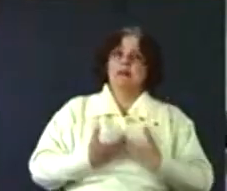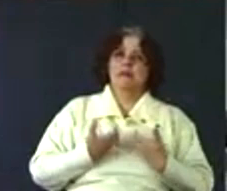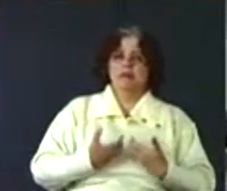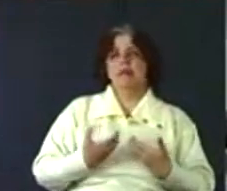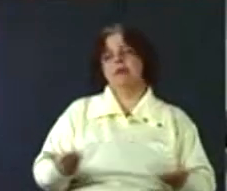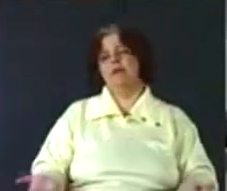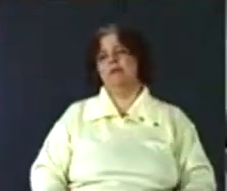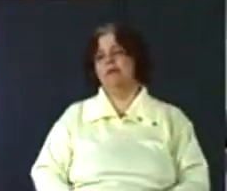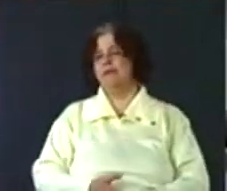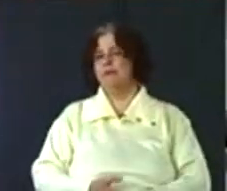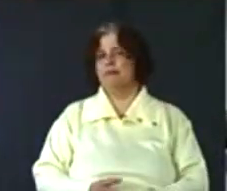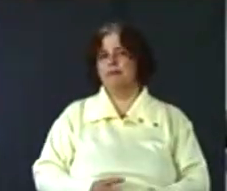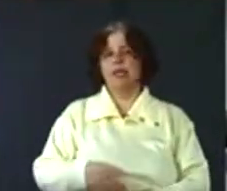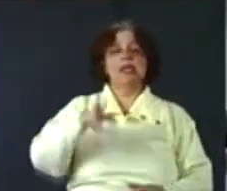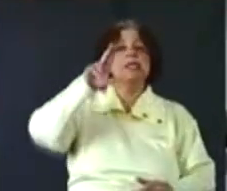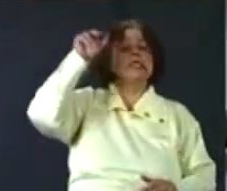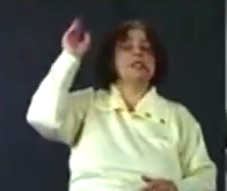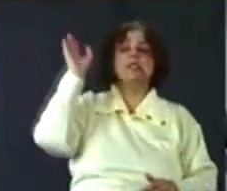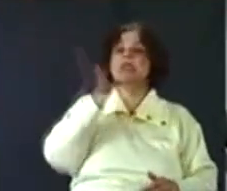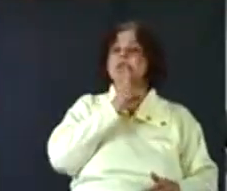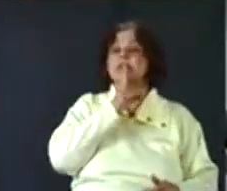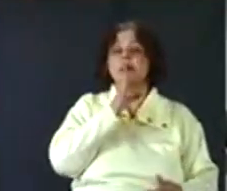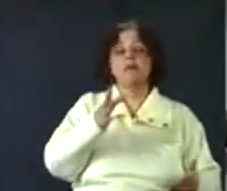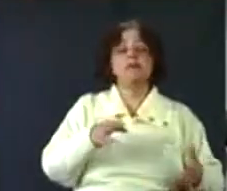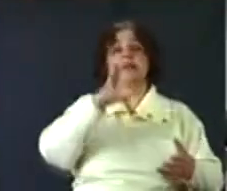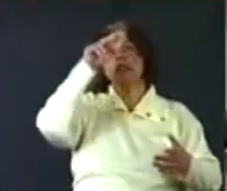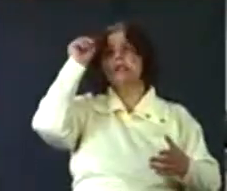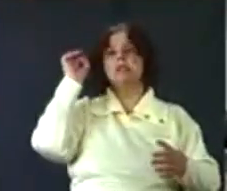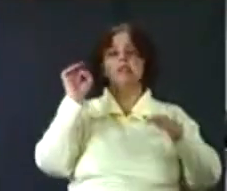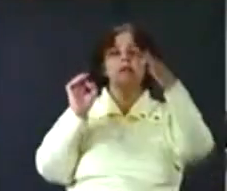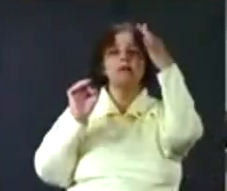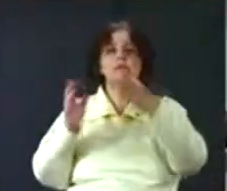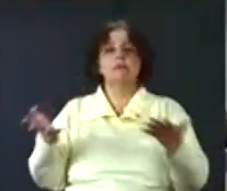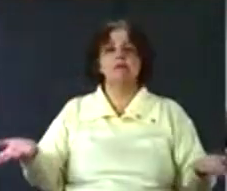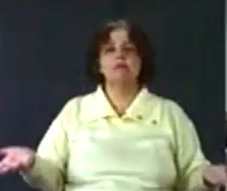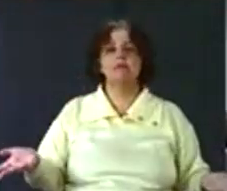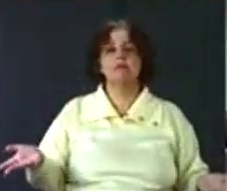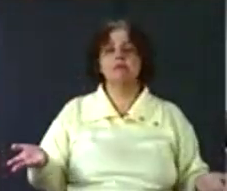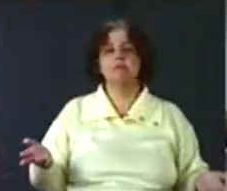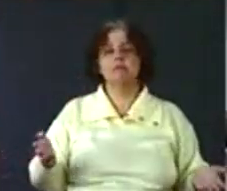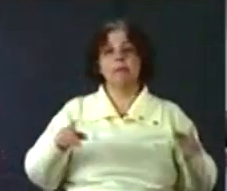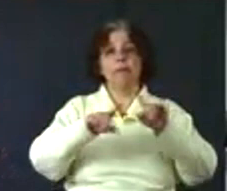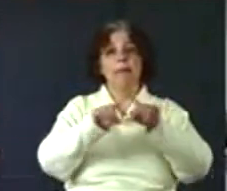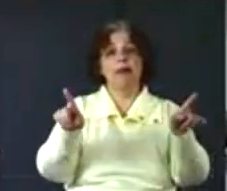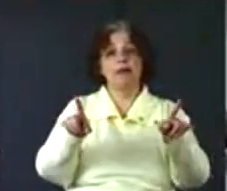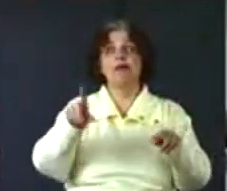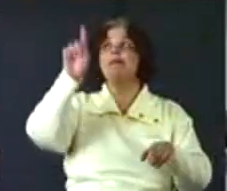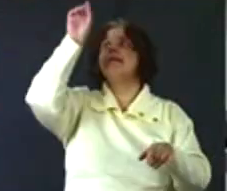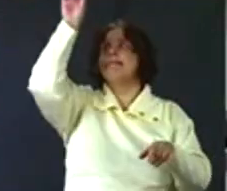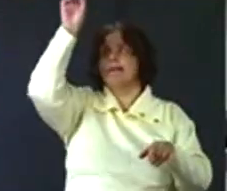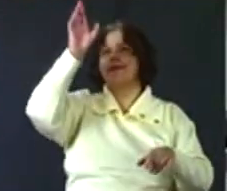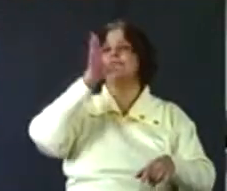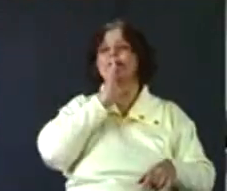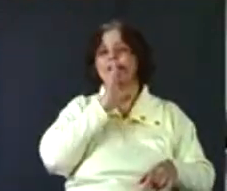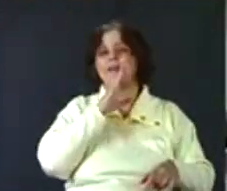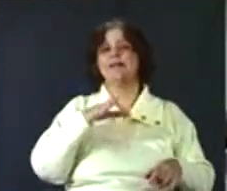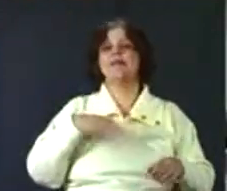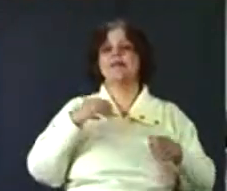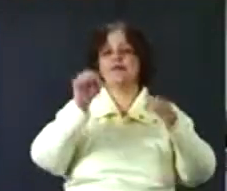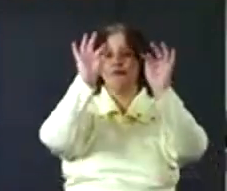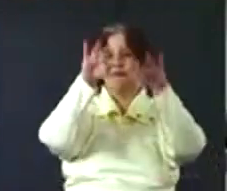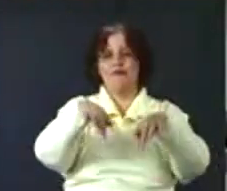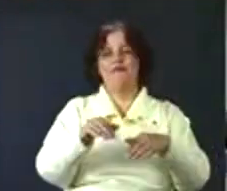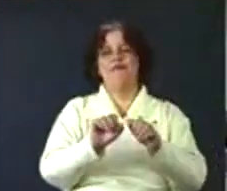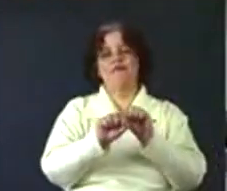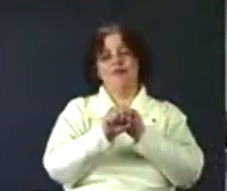não sabem. Todos nós podemos fazer nossos prognósticos, mas Deus sabe. O Senhor da história, aquele